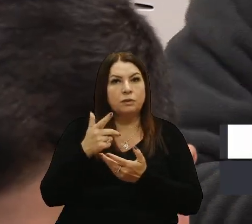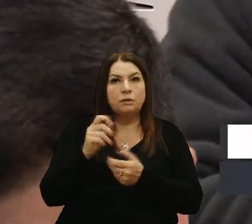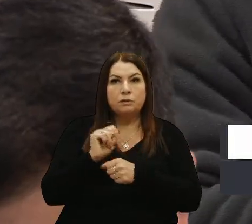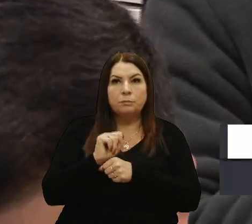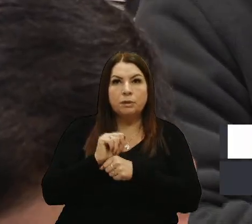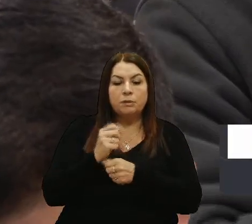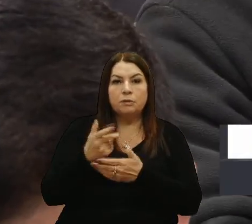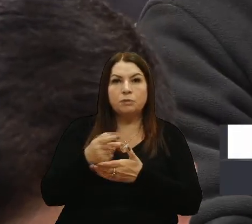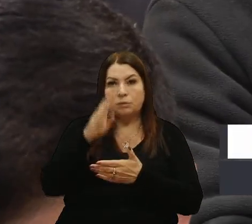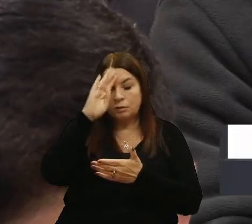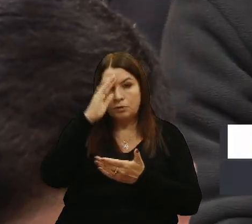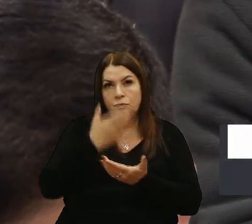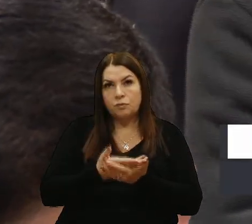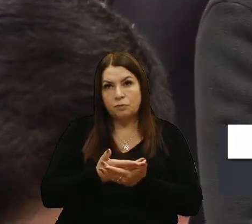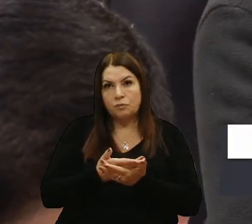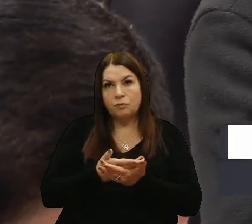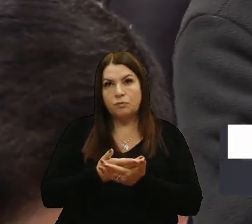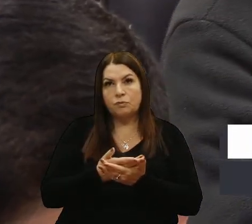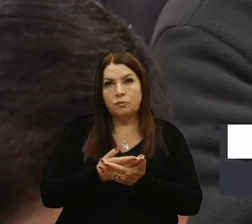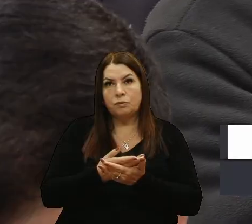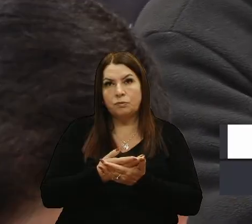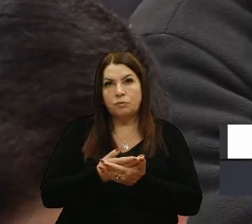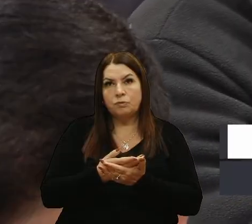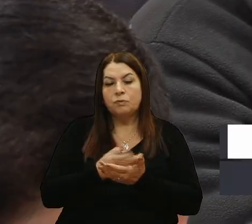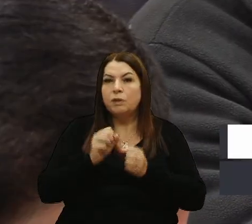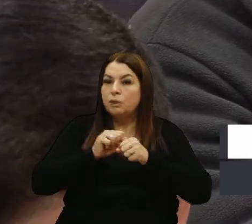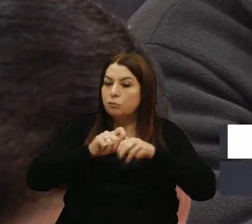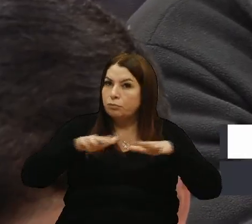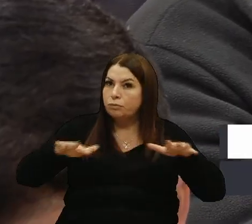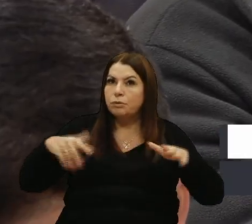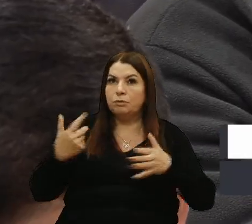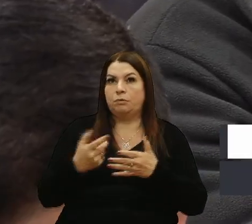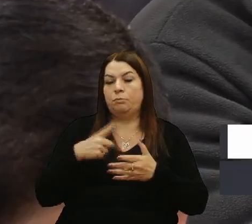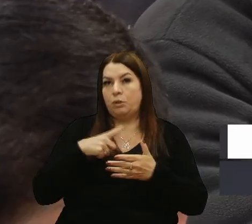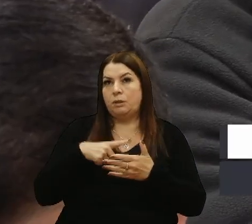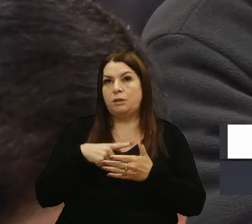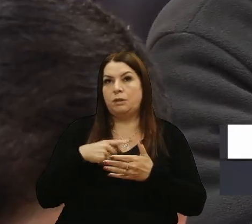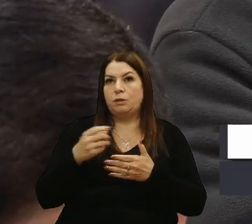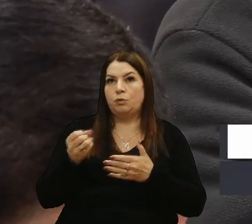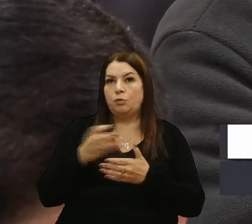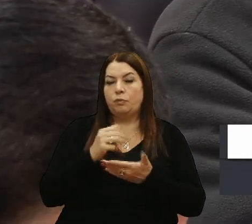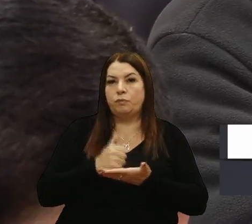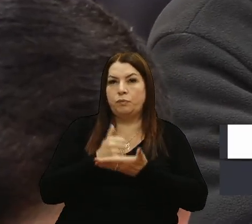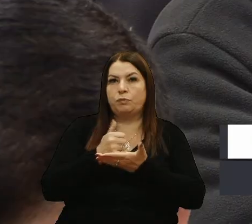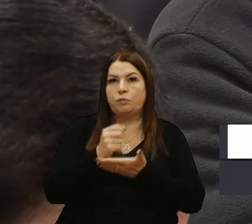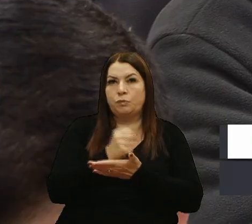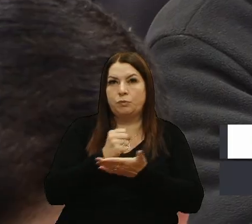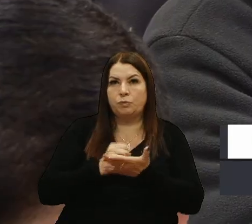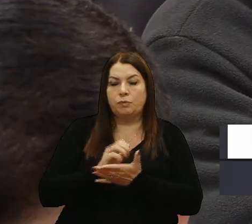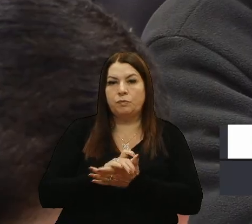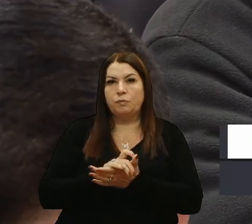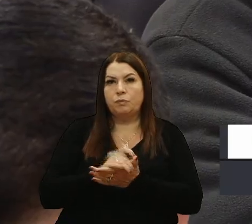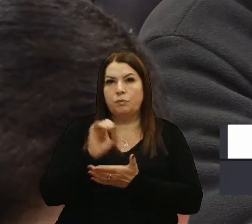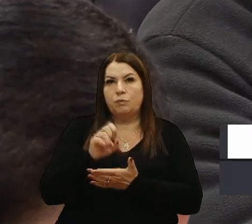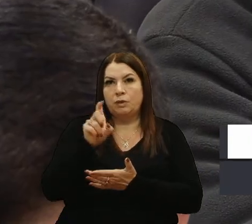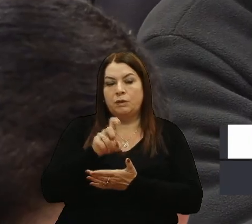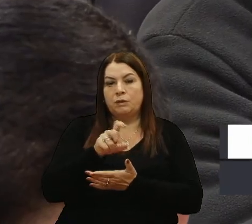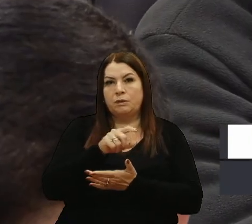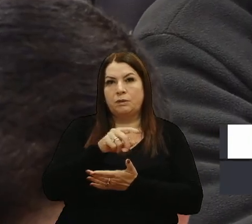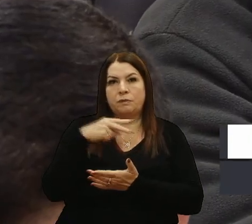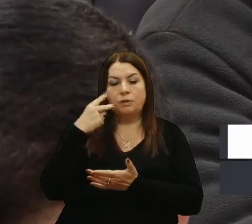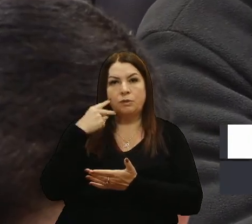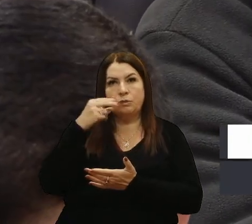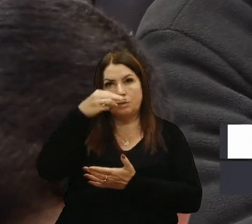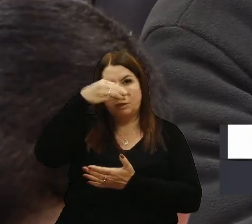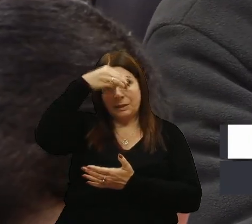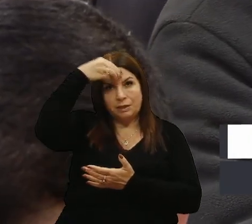expectativa e agora eu acredito que vai fluir, porque tem um novo adjunto que foi contratado, o ex-vereador Kiko Girardi, do